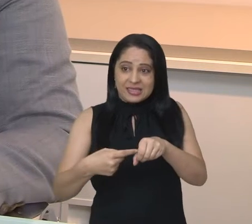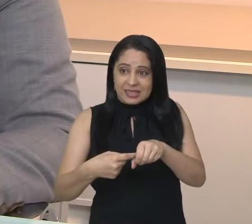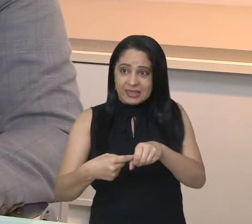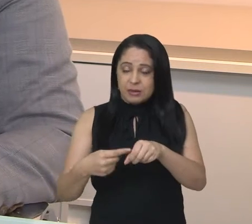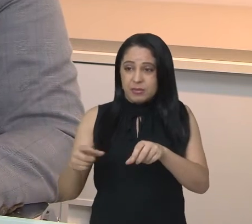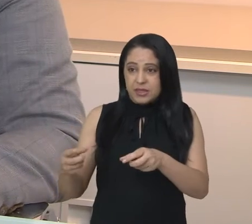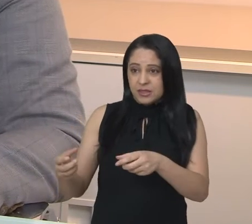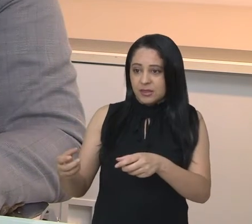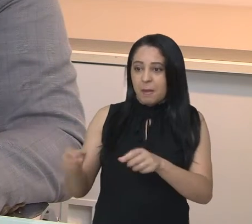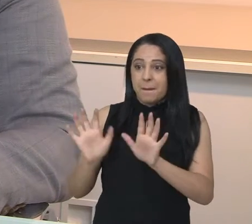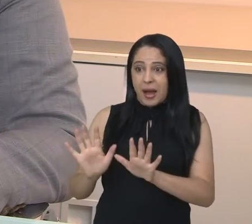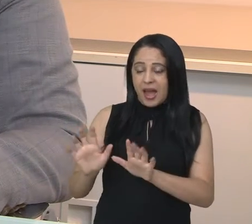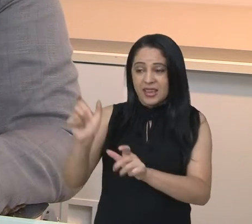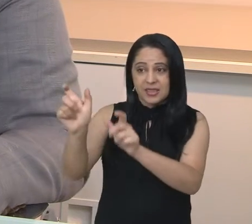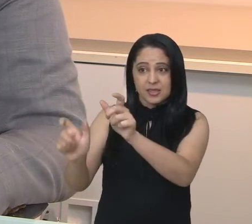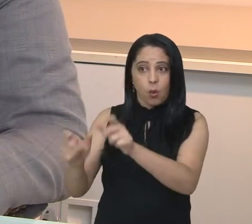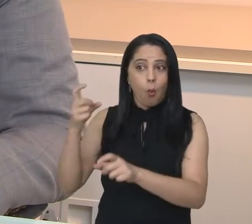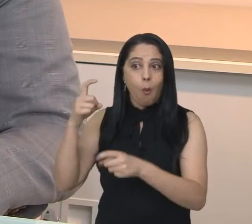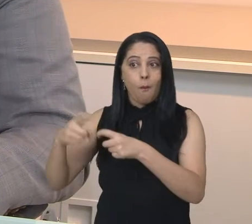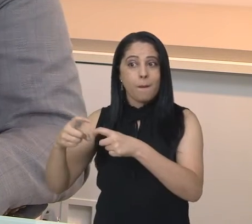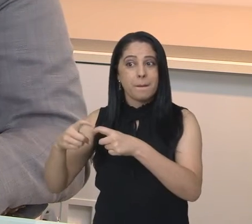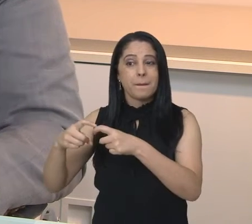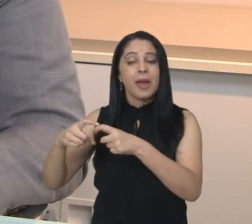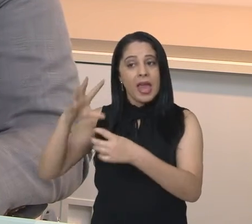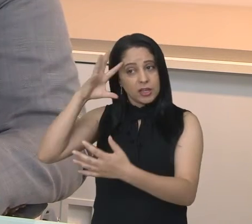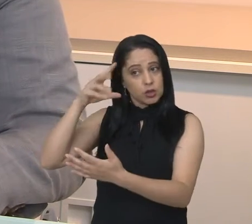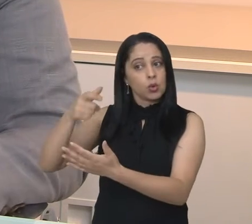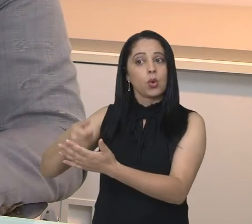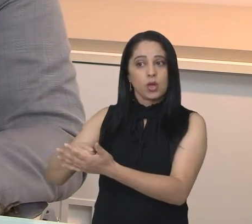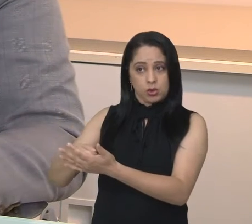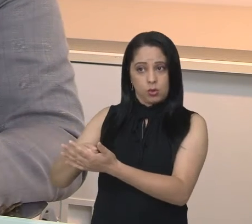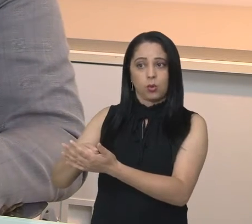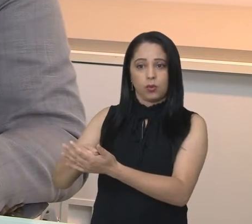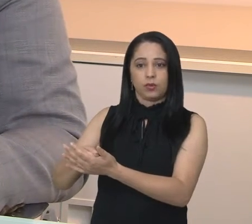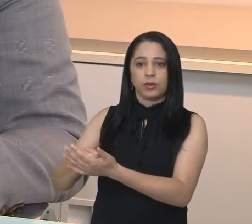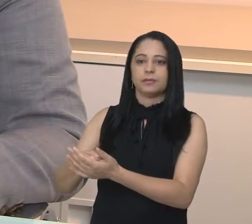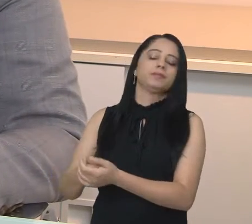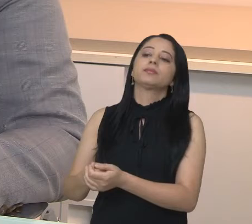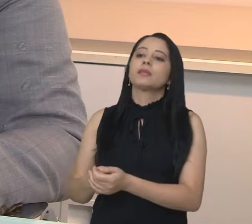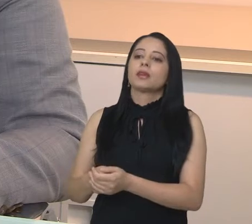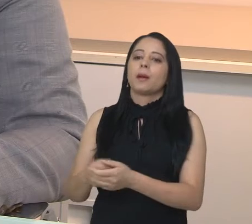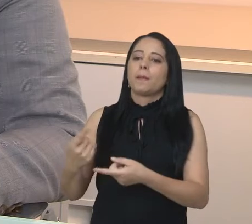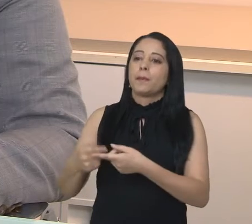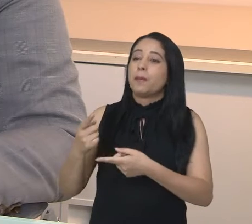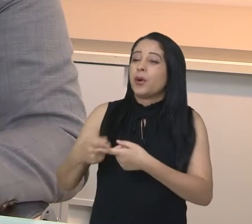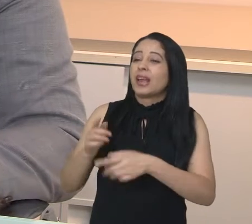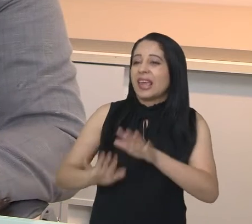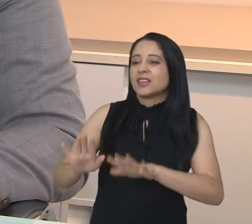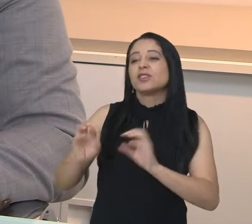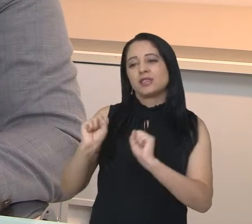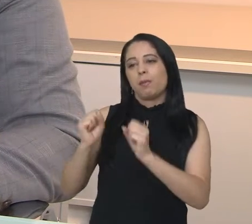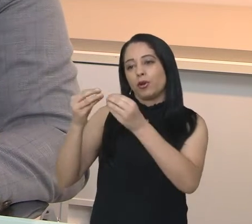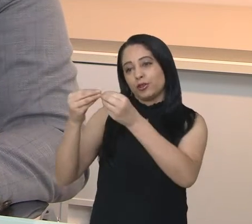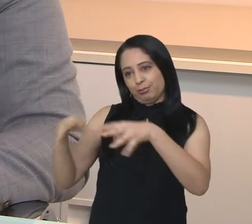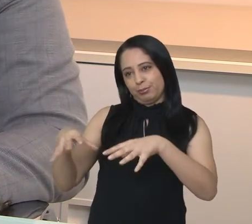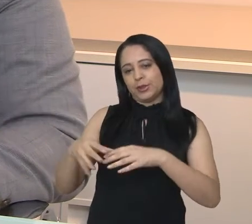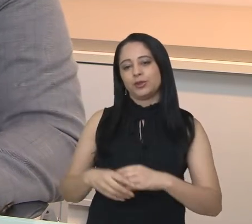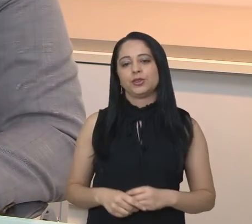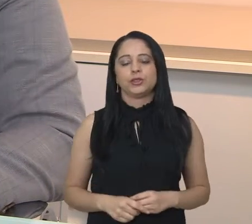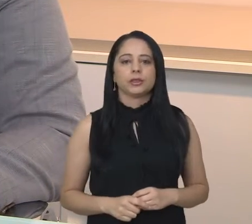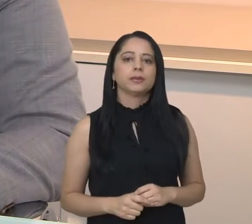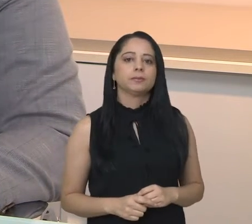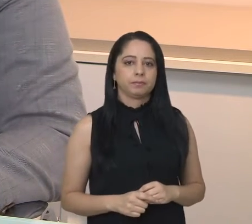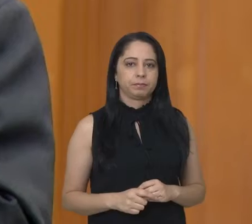que o toque e o PSA é uma decisão do urologista e tem que ser compartilhada, porque nem sempre traz benefício